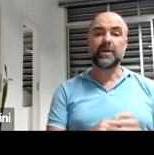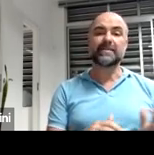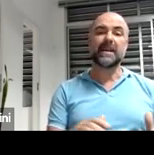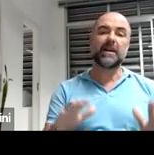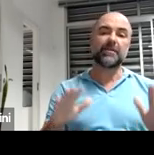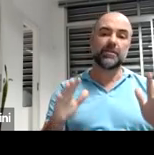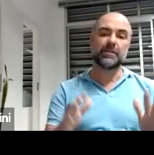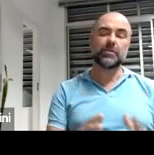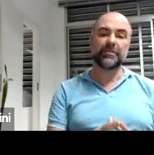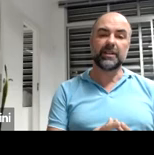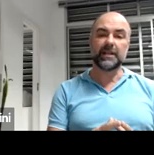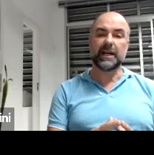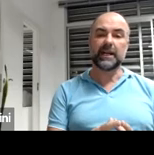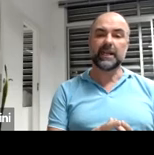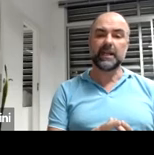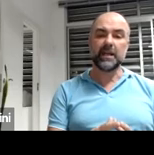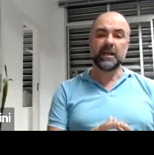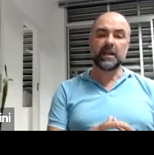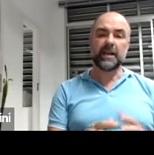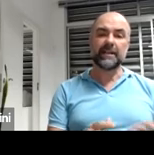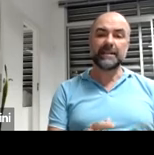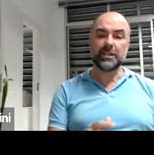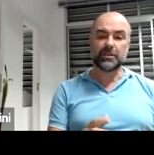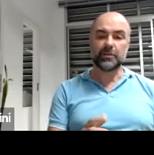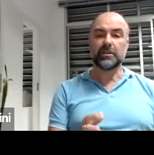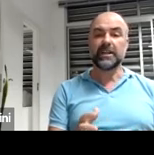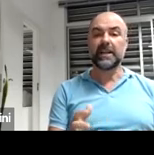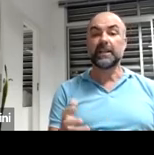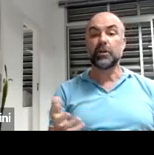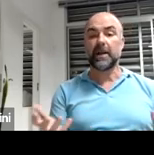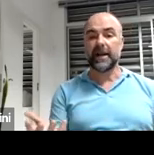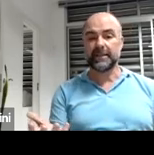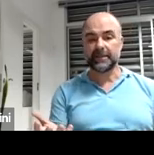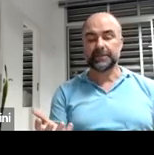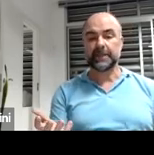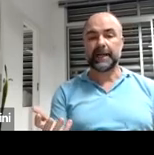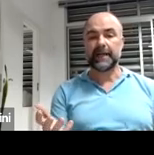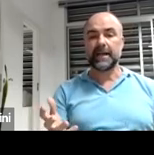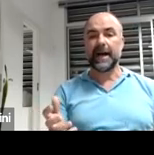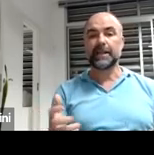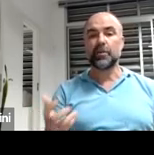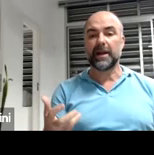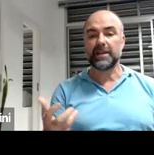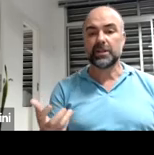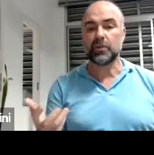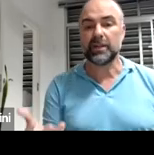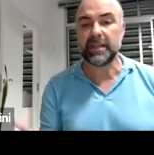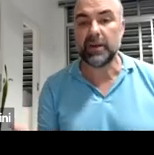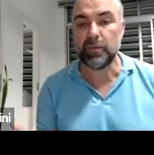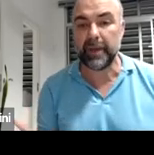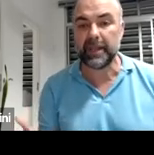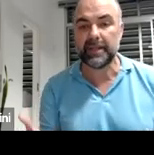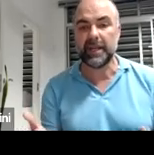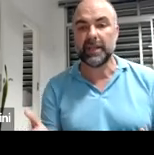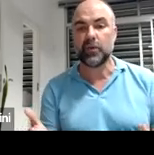que começavam a sua vida aqui, que era a Distro e a Intelbras. Tá? A Intelbras chegou a ter